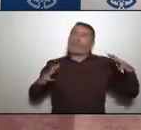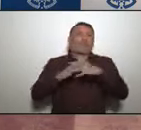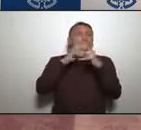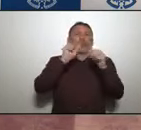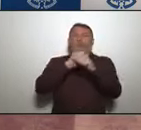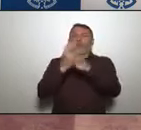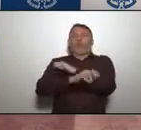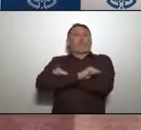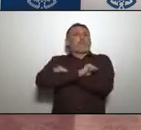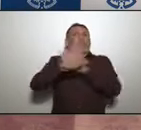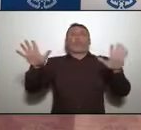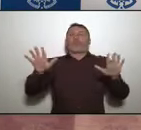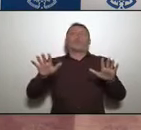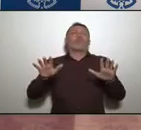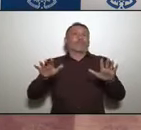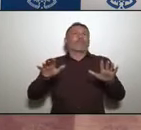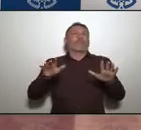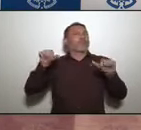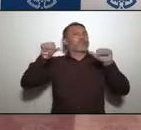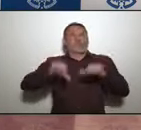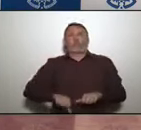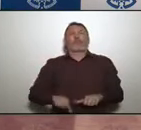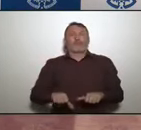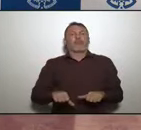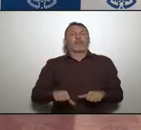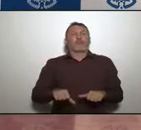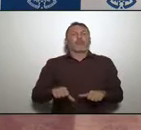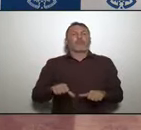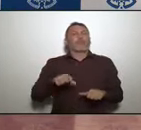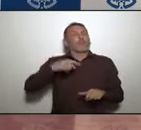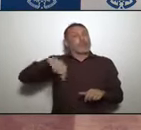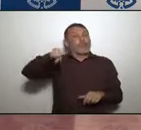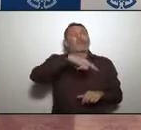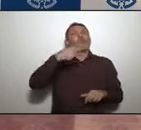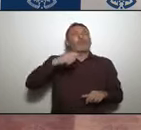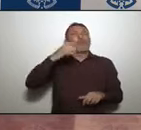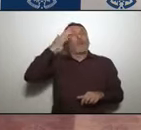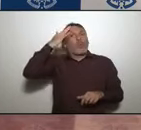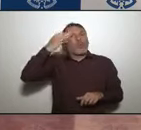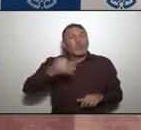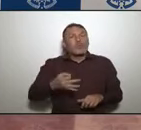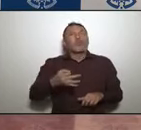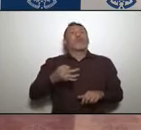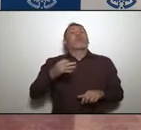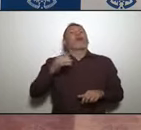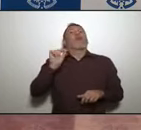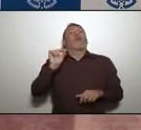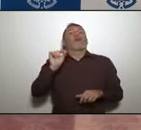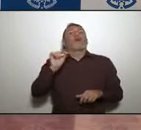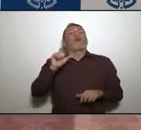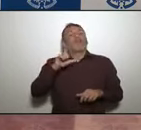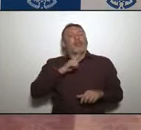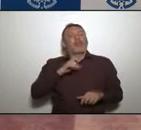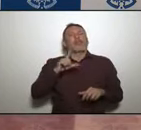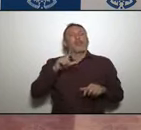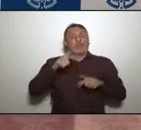pessoas compreendam, né, que tem aí um trabalho e uma ação